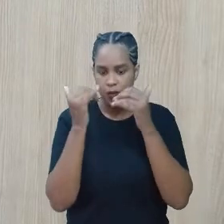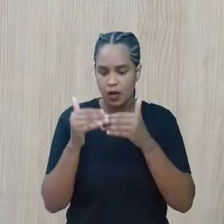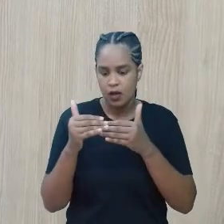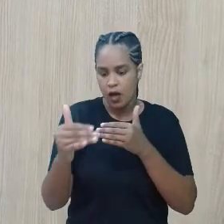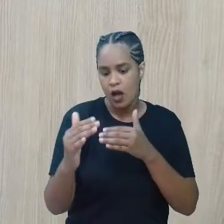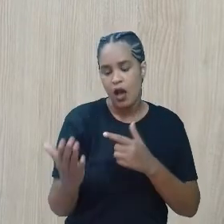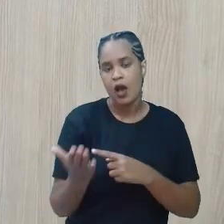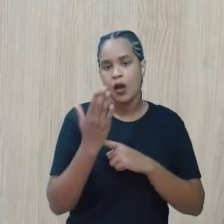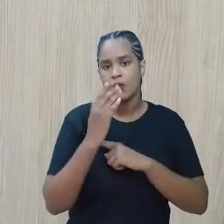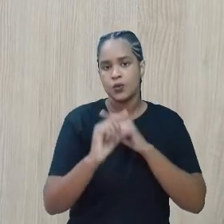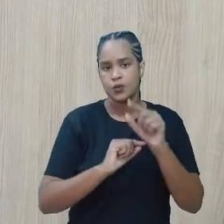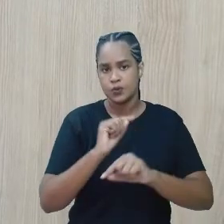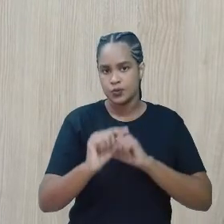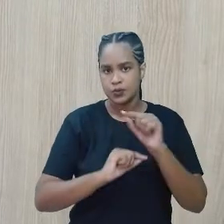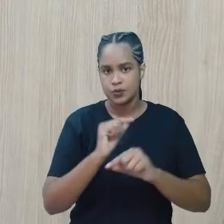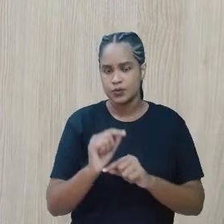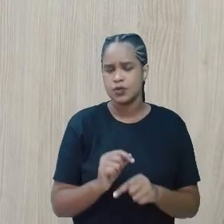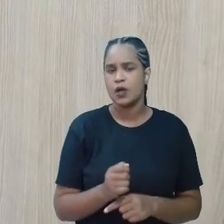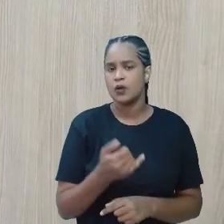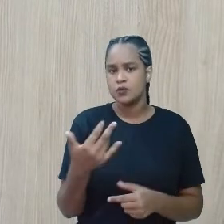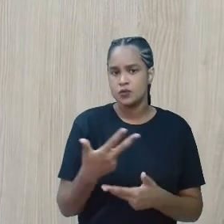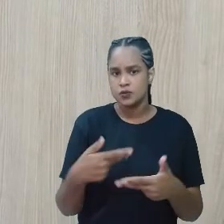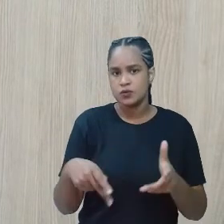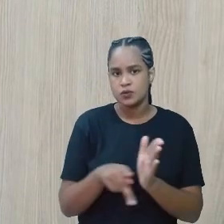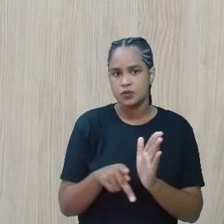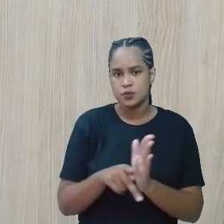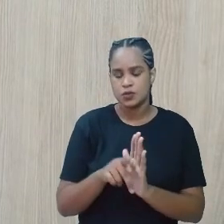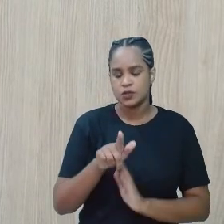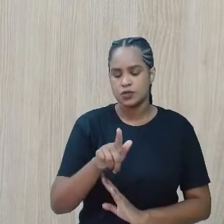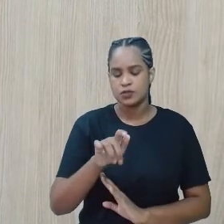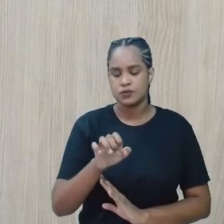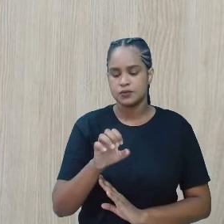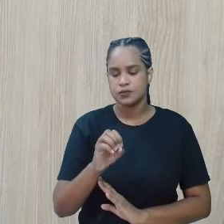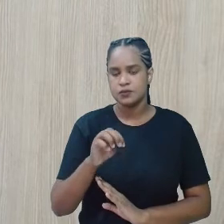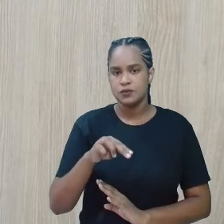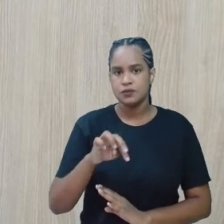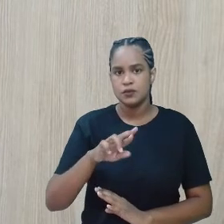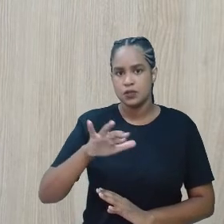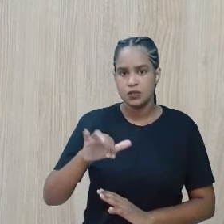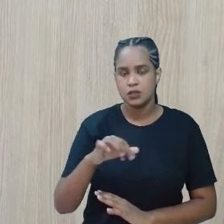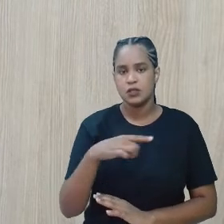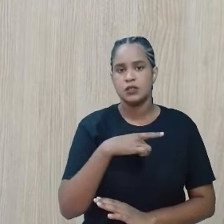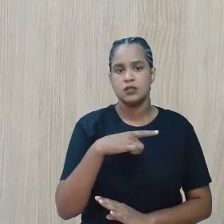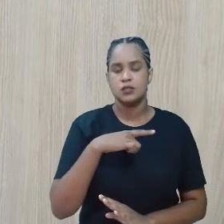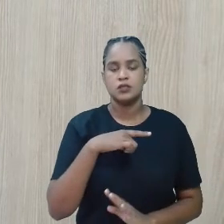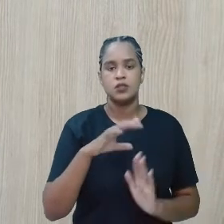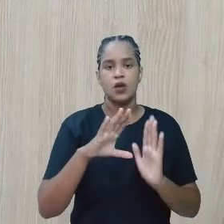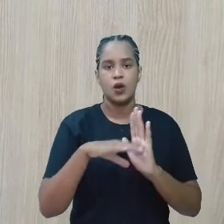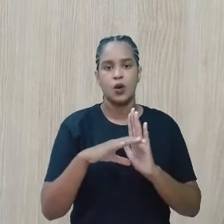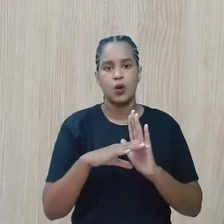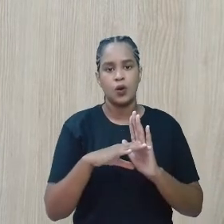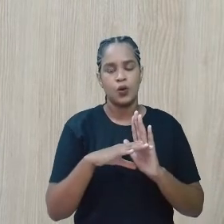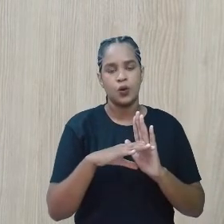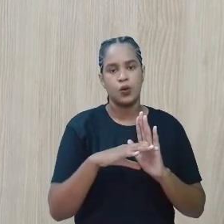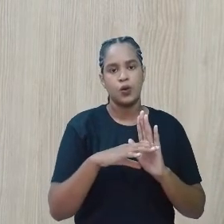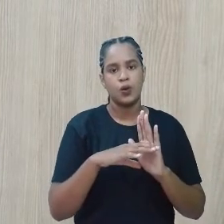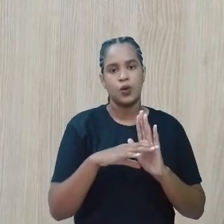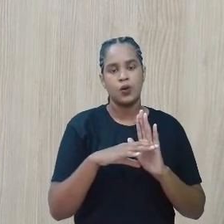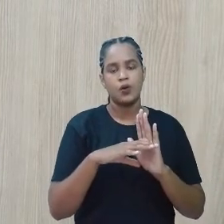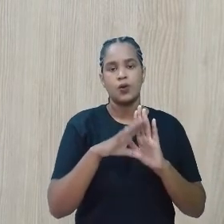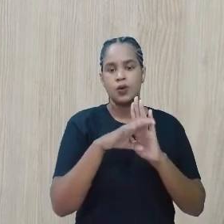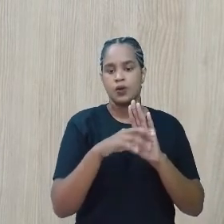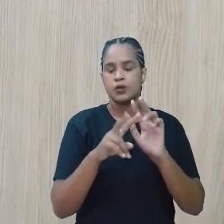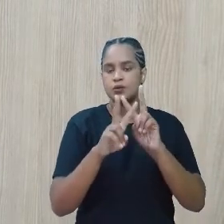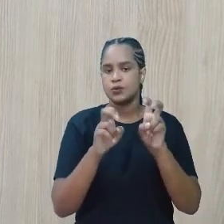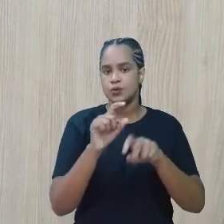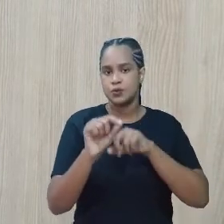frente com alguns outros elementos geométricos, tá certo? Então, aí a gente viu alguns conceitos sobre a